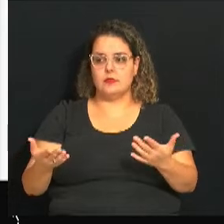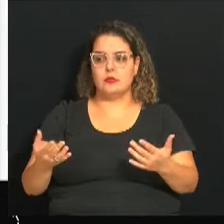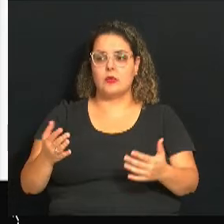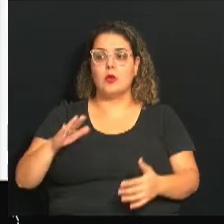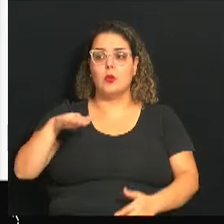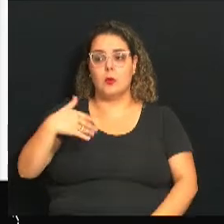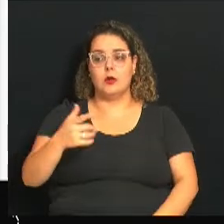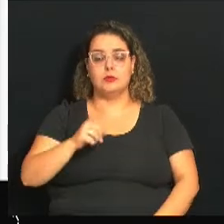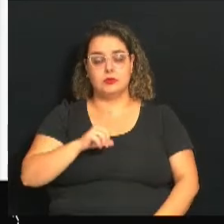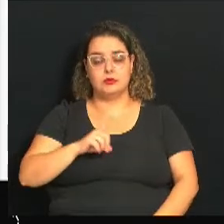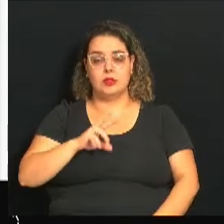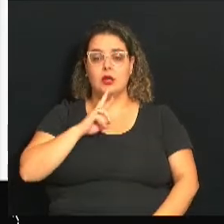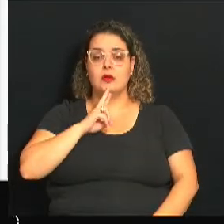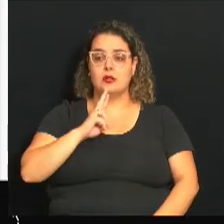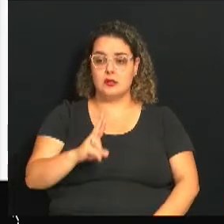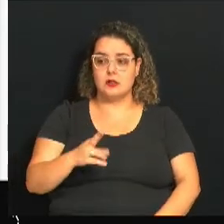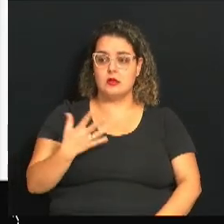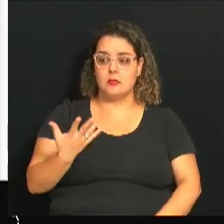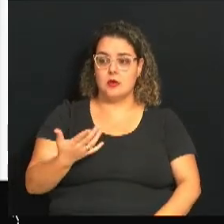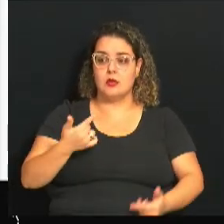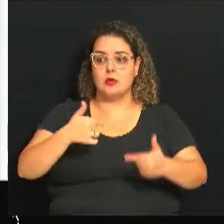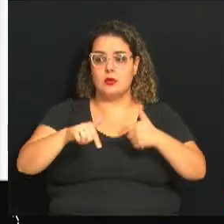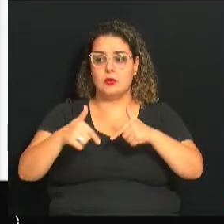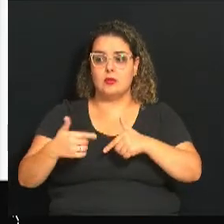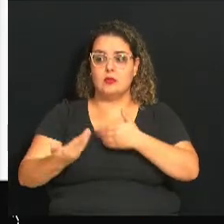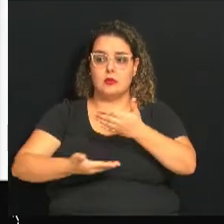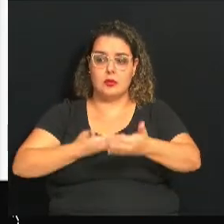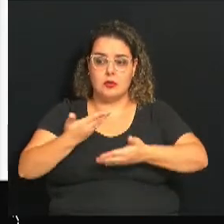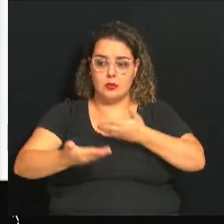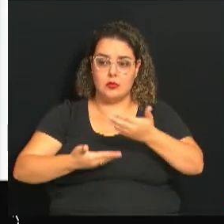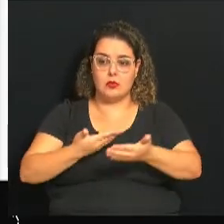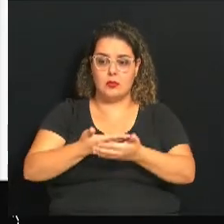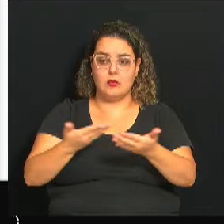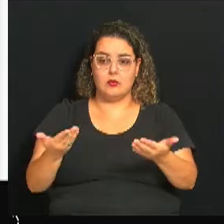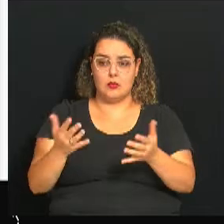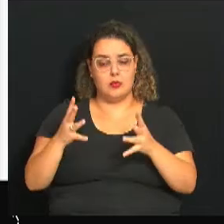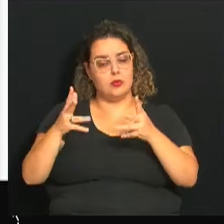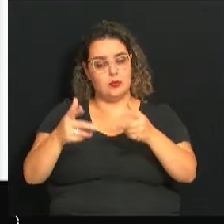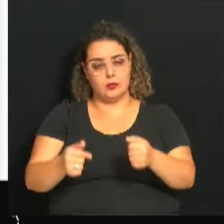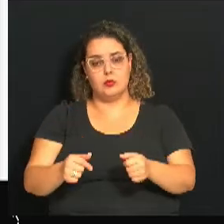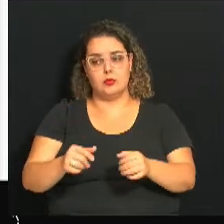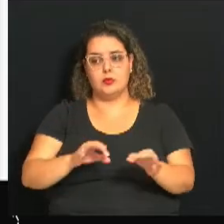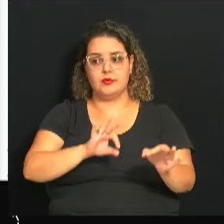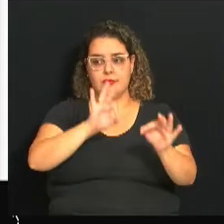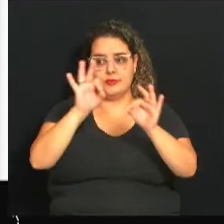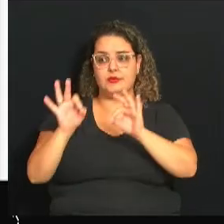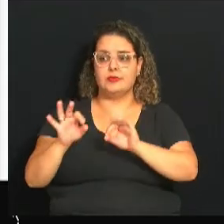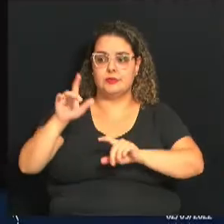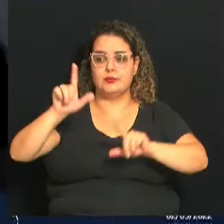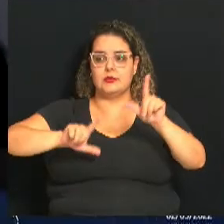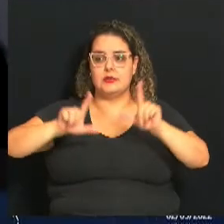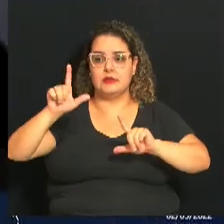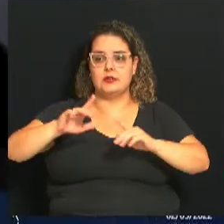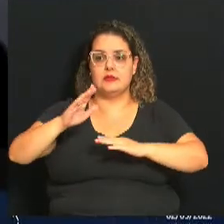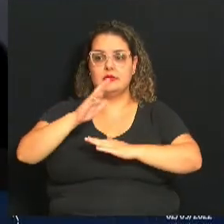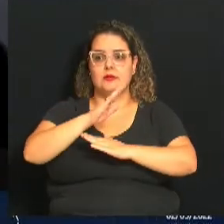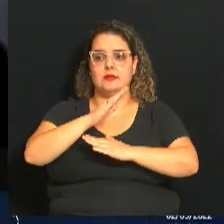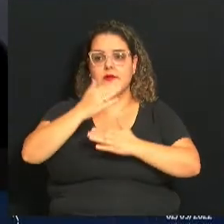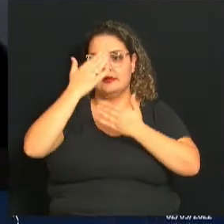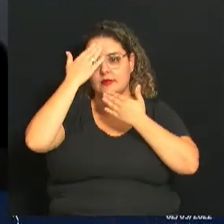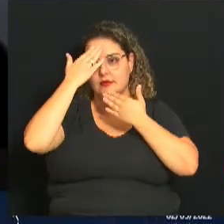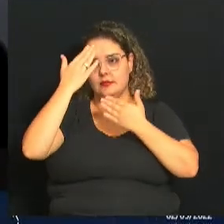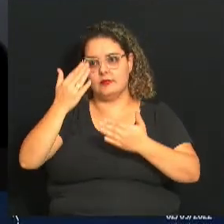os outros resultados do trabalho, a gente vai compartilhando com vocês e com todo mundo que nos assiste aí pela TV Câmara. Muito